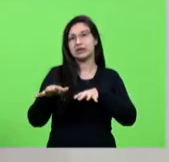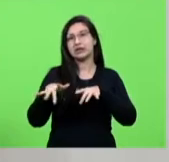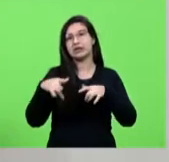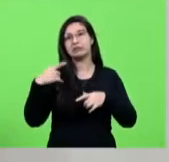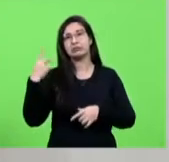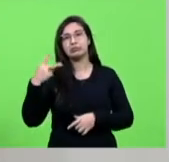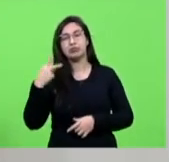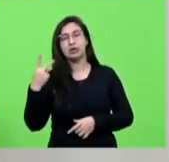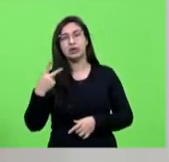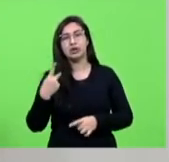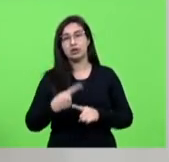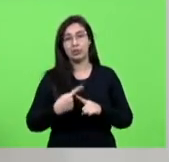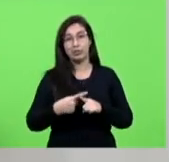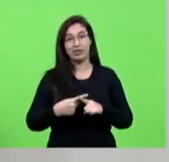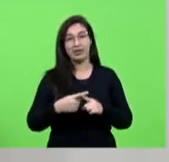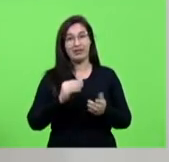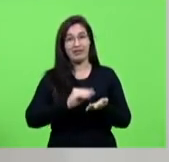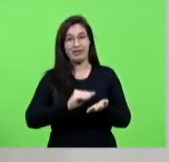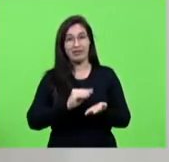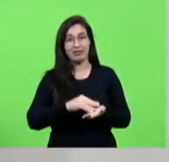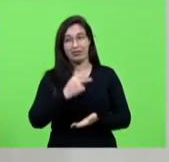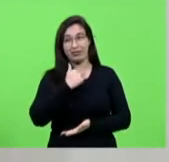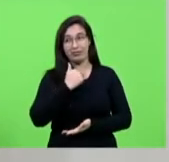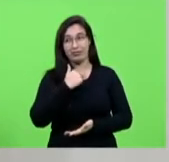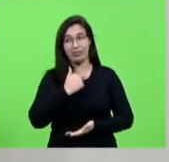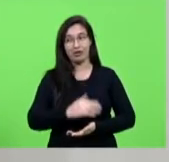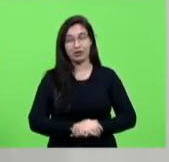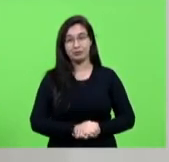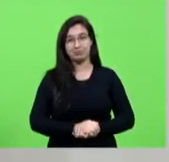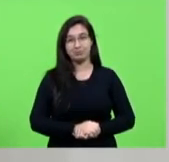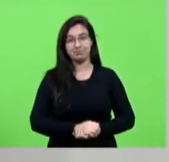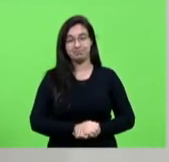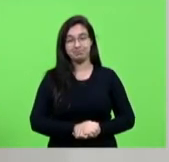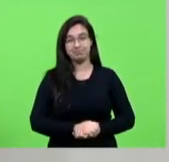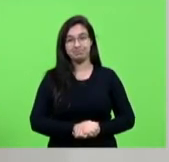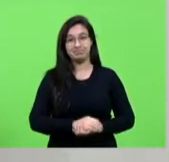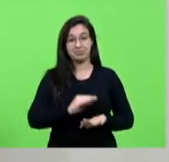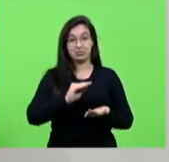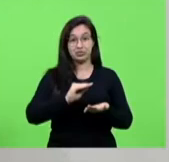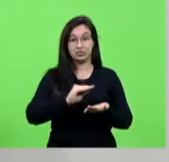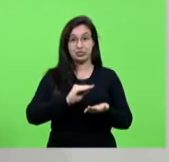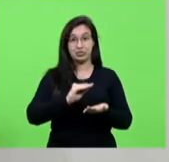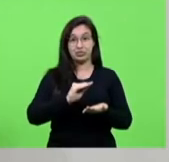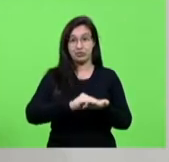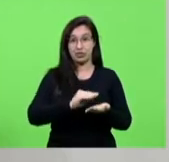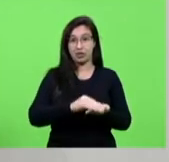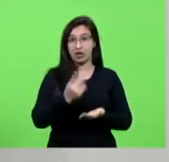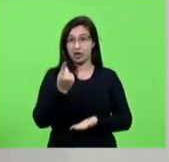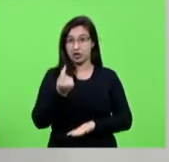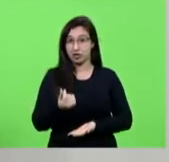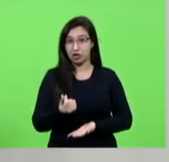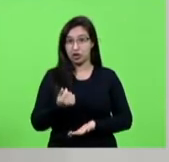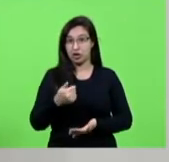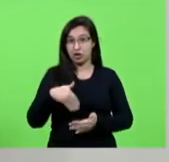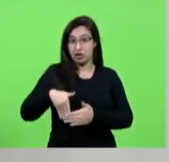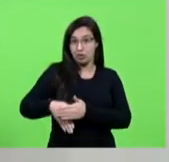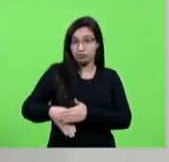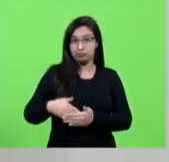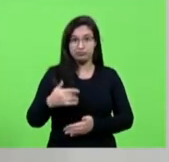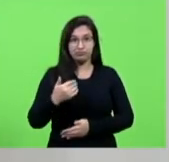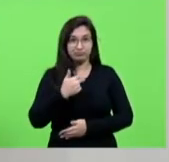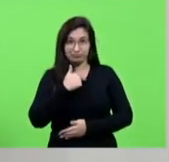faltar, né? O que também não pode faltar é o dinheiro no bolso. Isso não pode faltar.